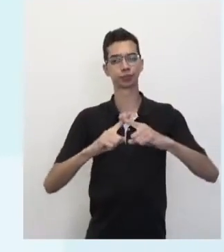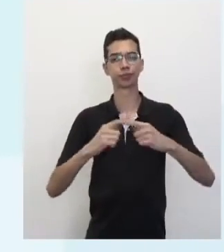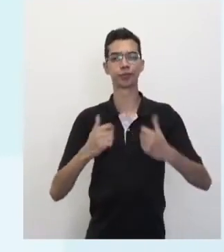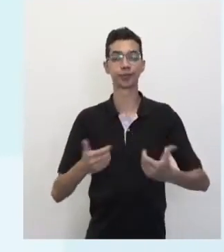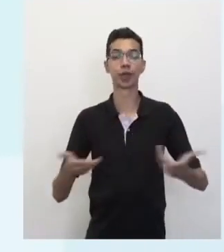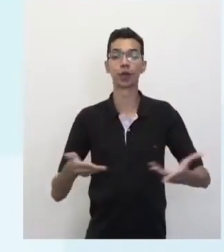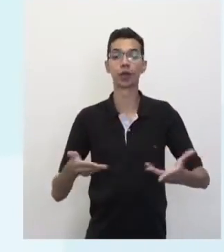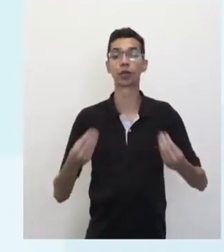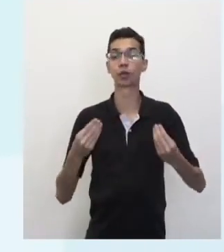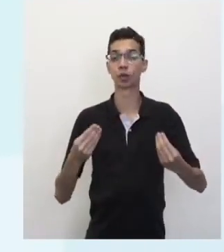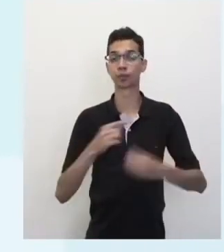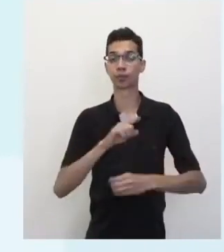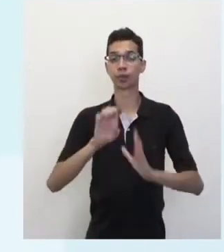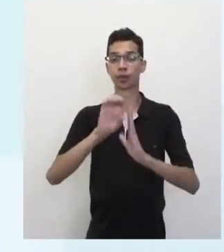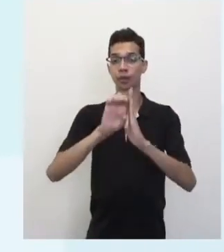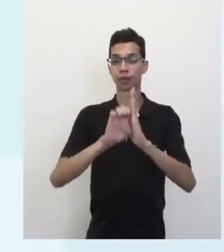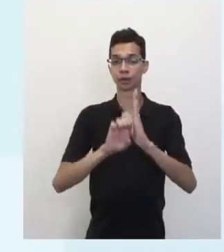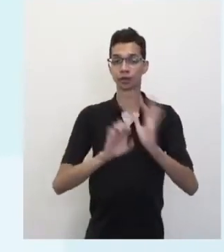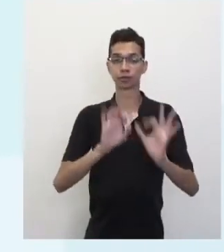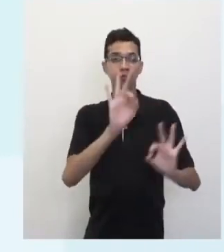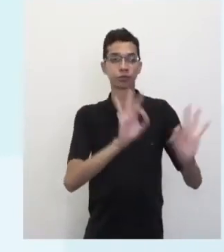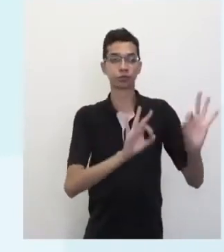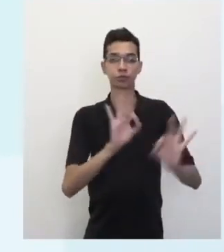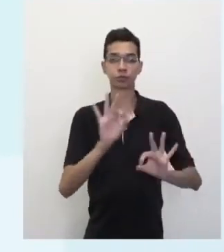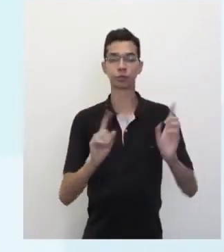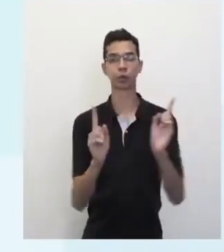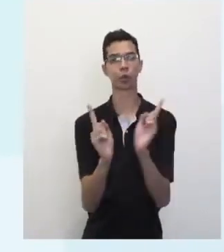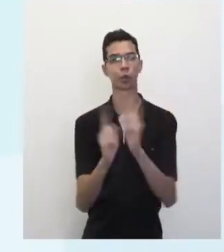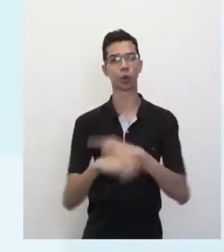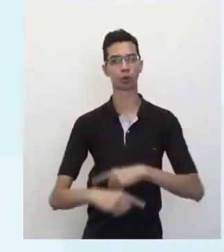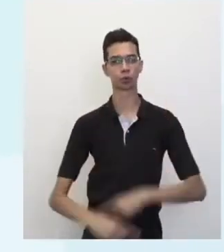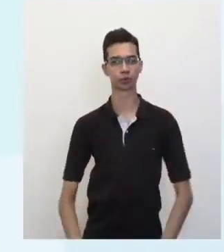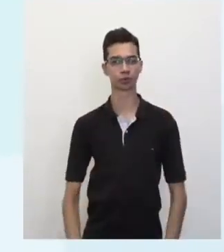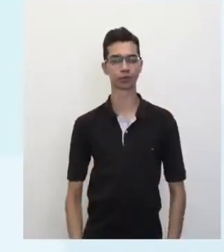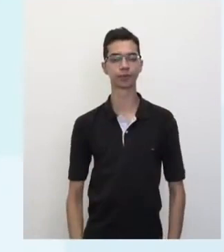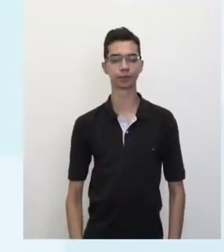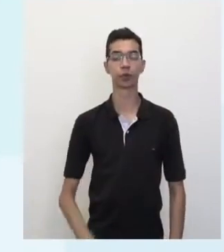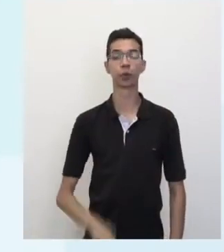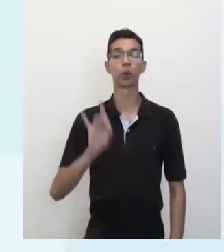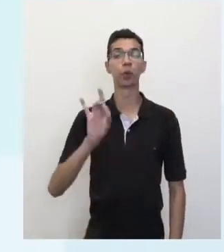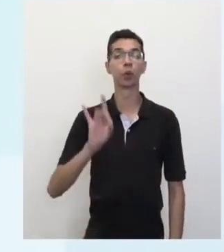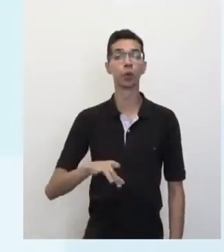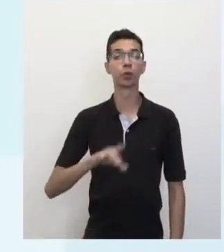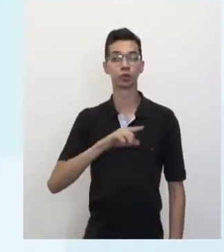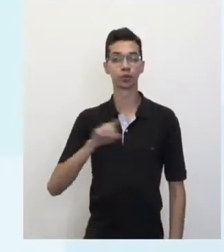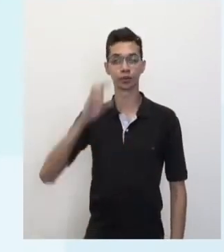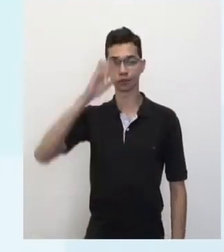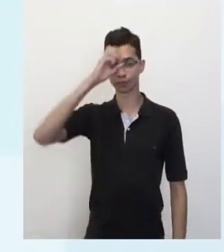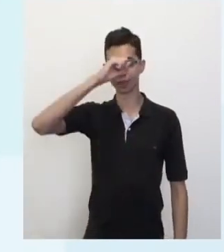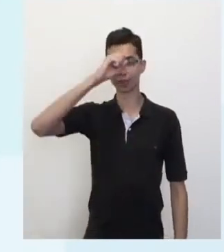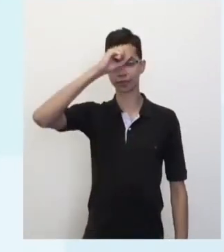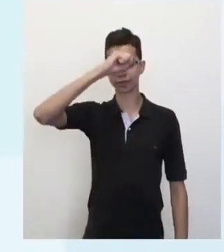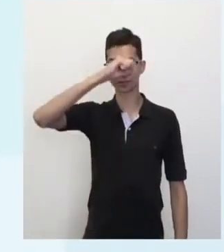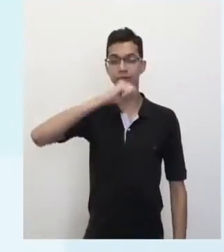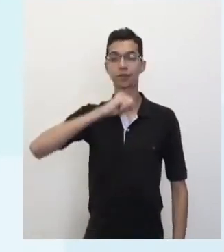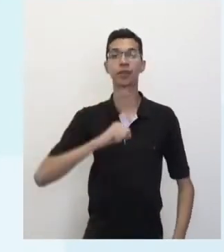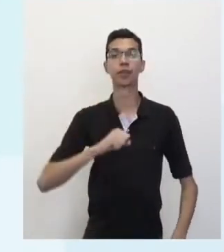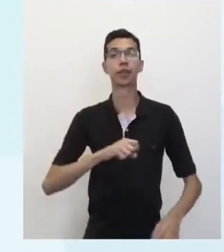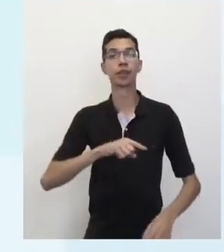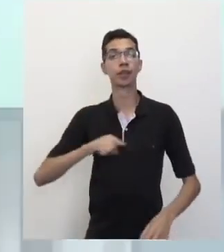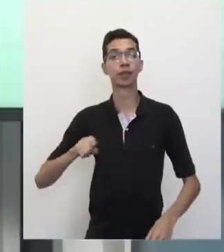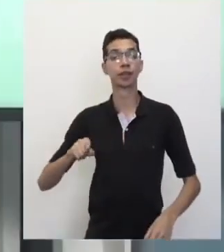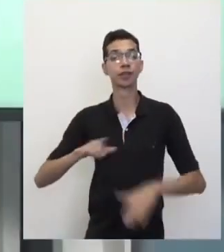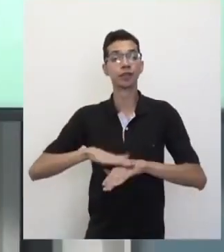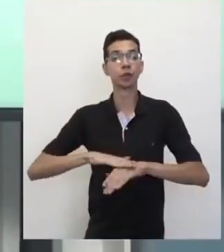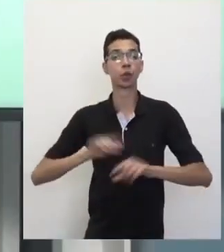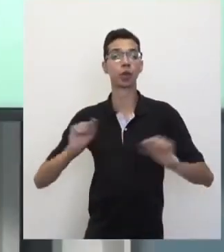numéricas, a gente faz o contrário. A gente começa para as últimas operações que a gente aprendeu. E aí, a gente vai fazer o seguinte,